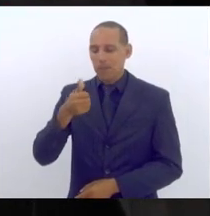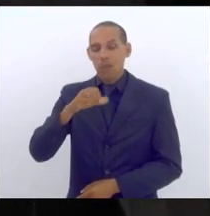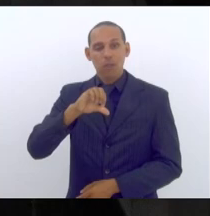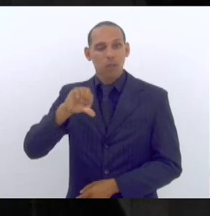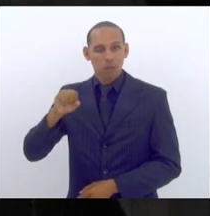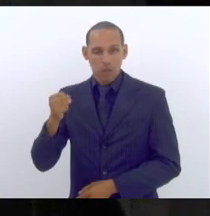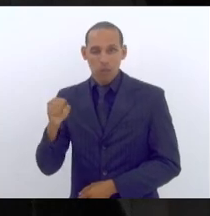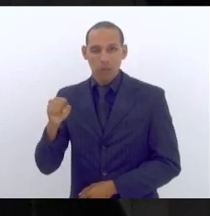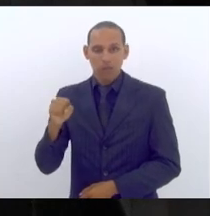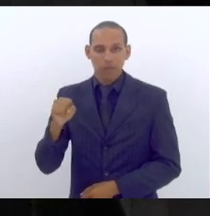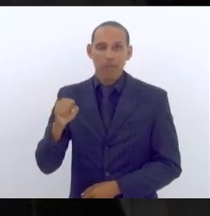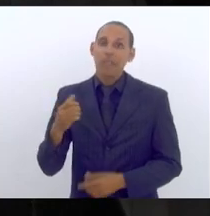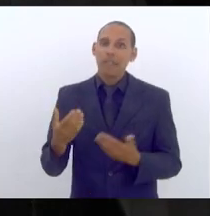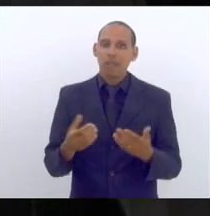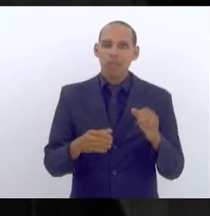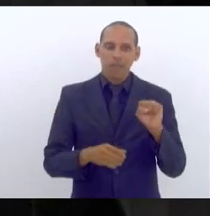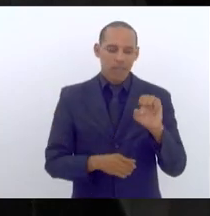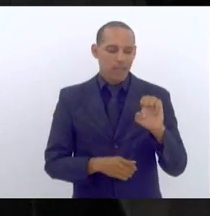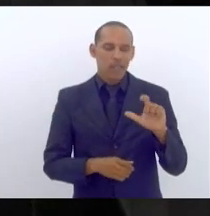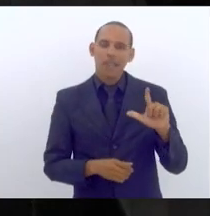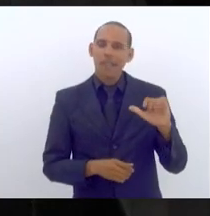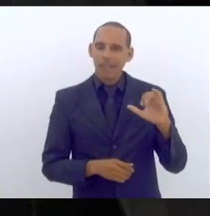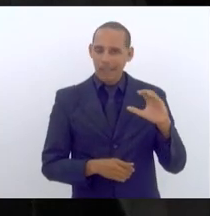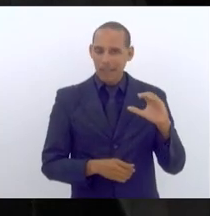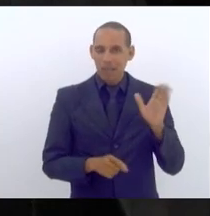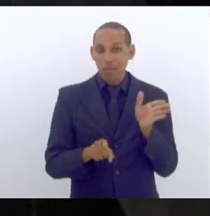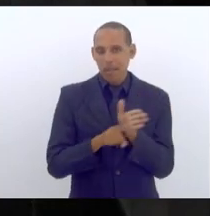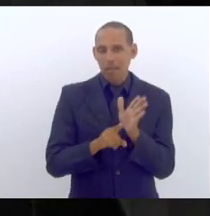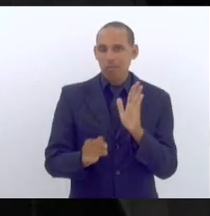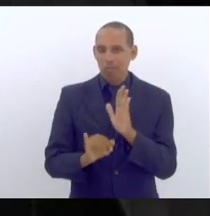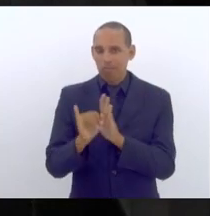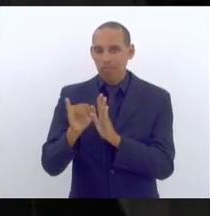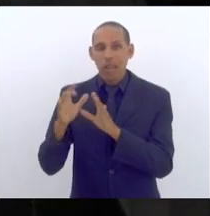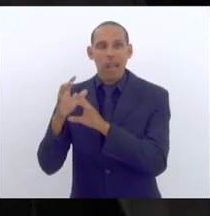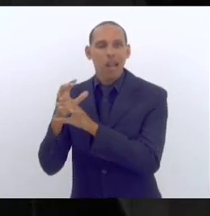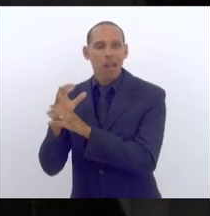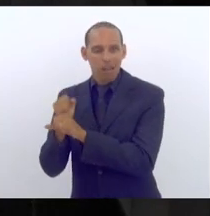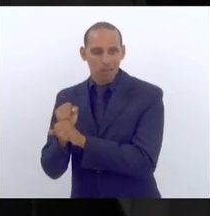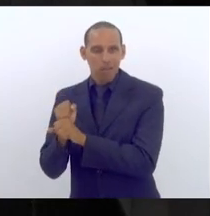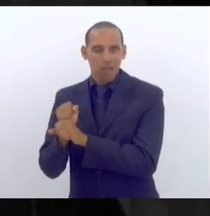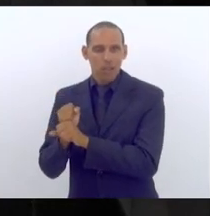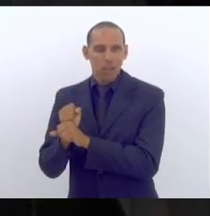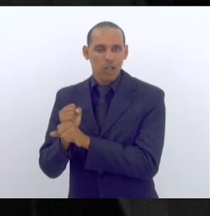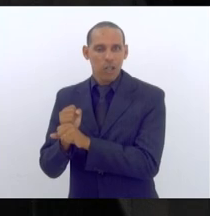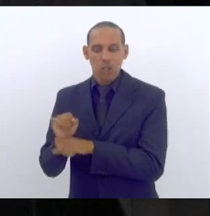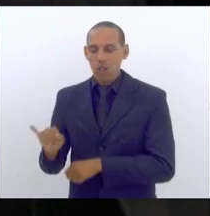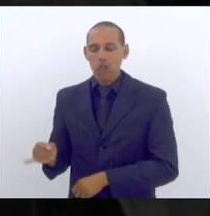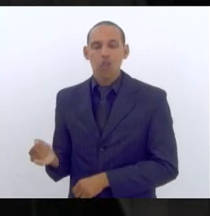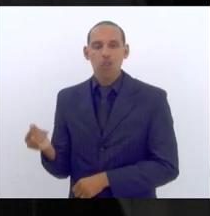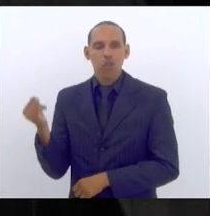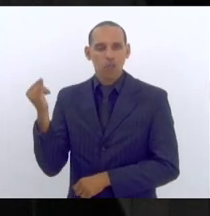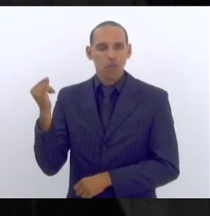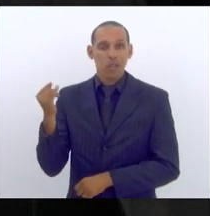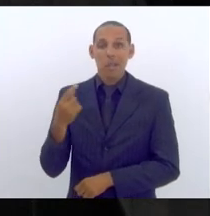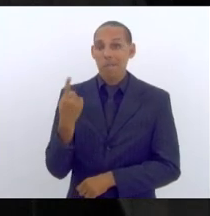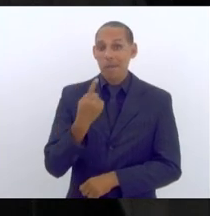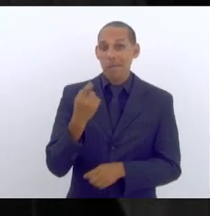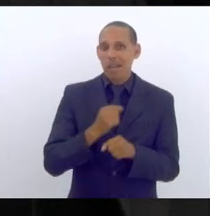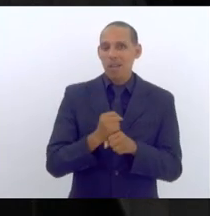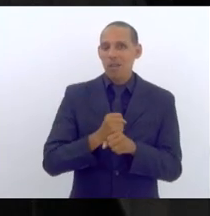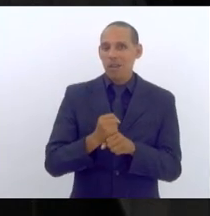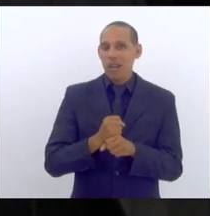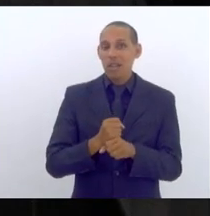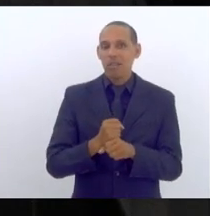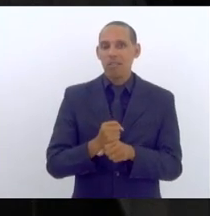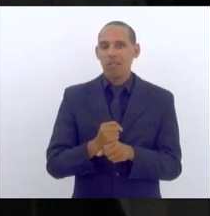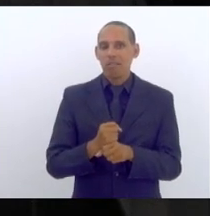Isto é a taxa SELIC menos a inflação começou no primeiro ano em